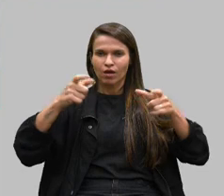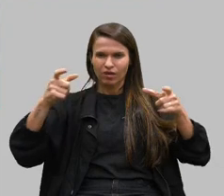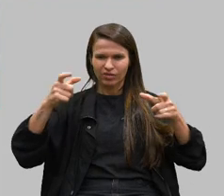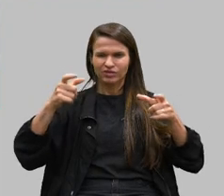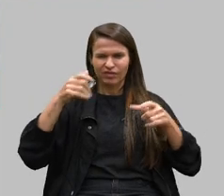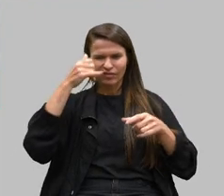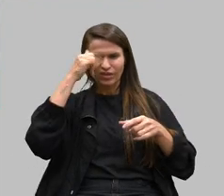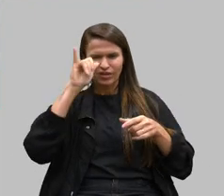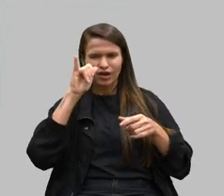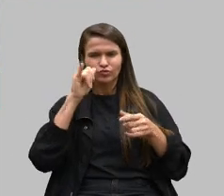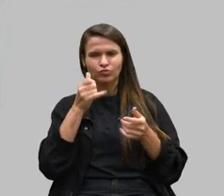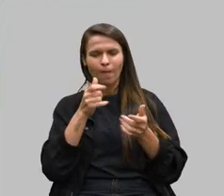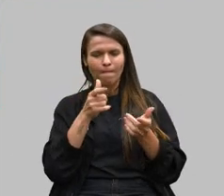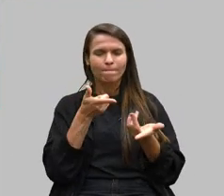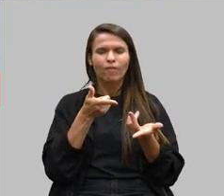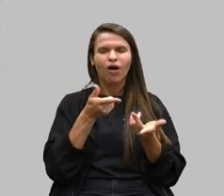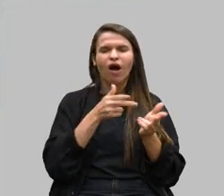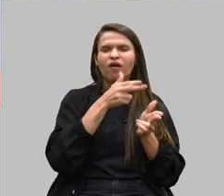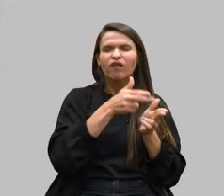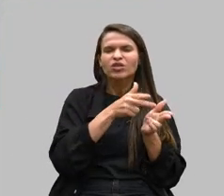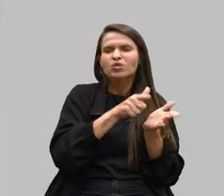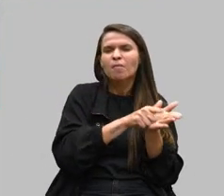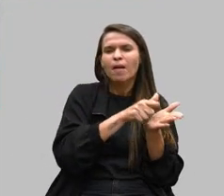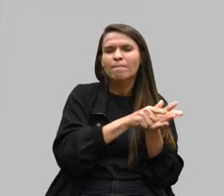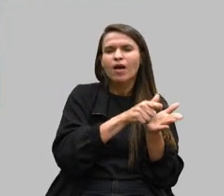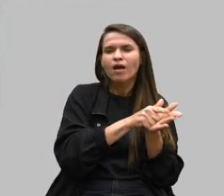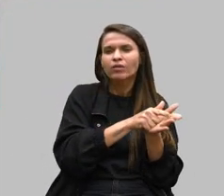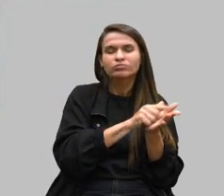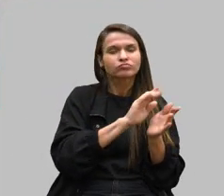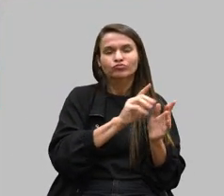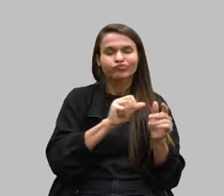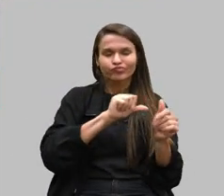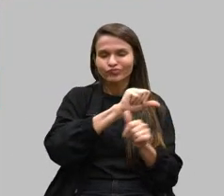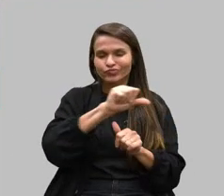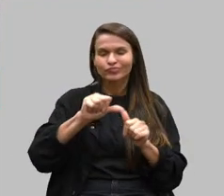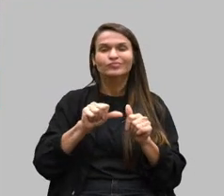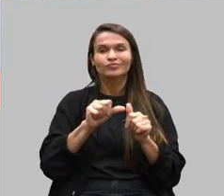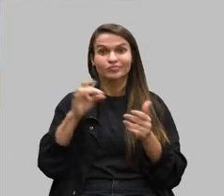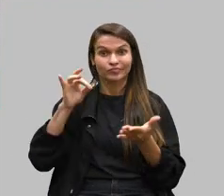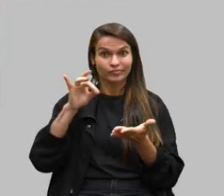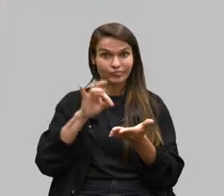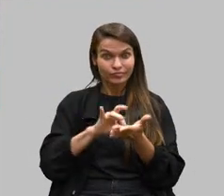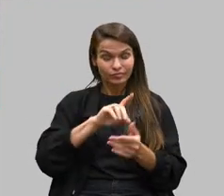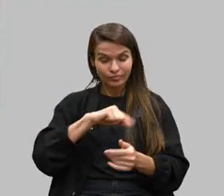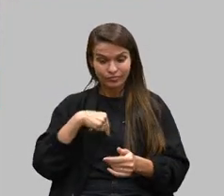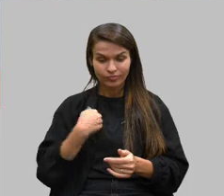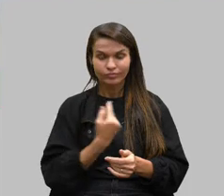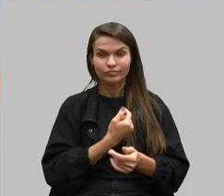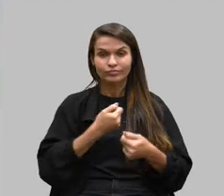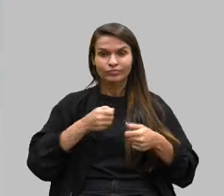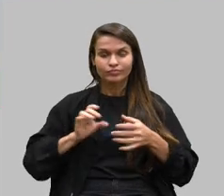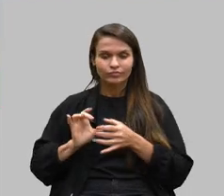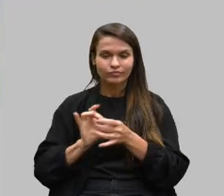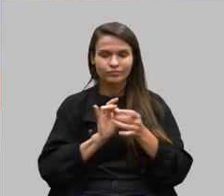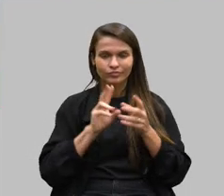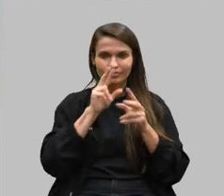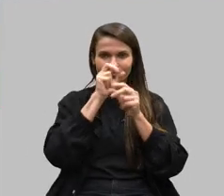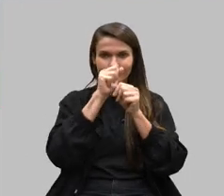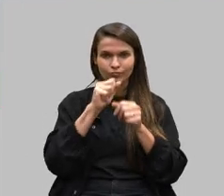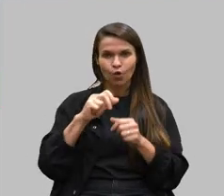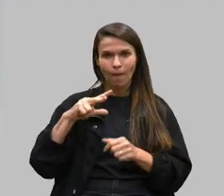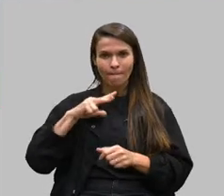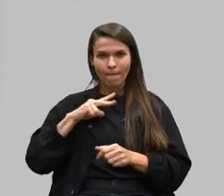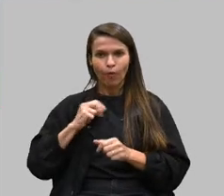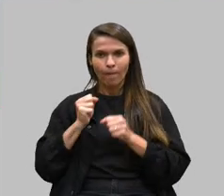papel ferrovias que vão sair do papel é isso que nós precisamos é unir forças o privado com o